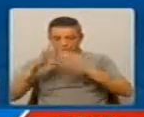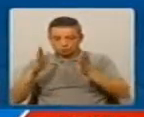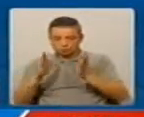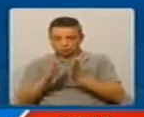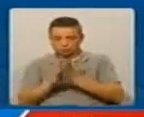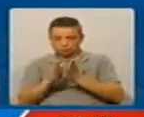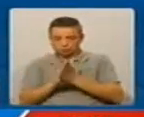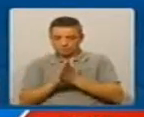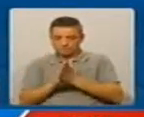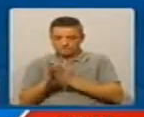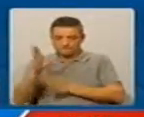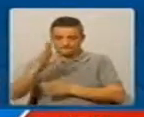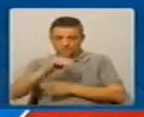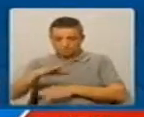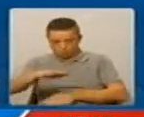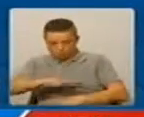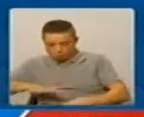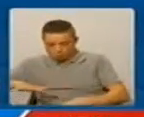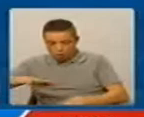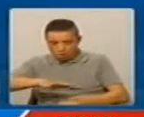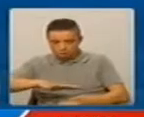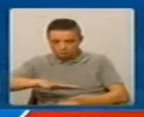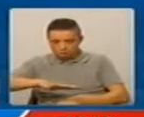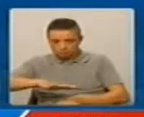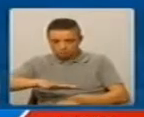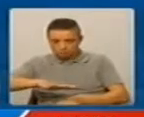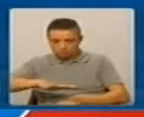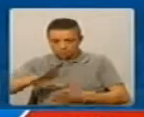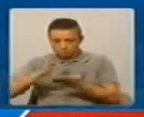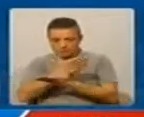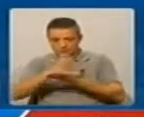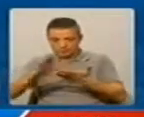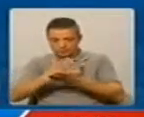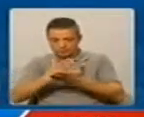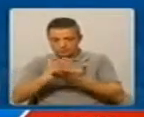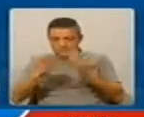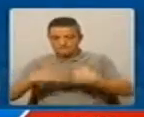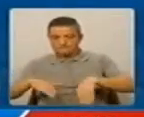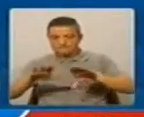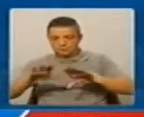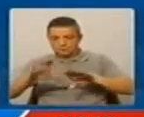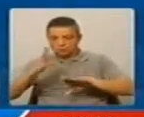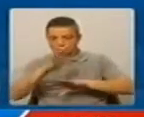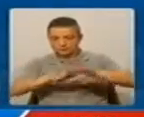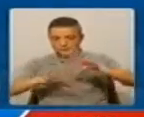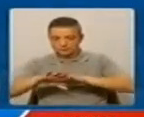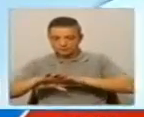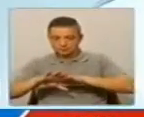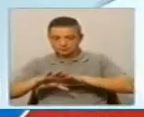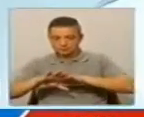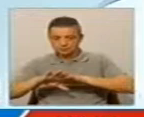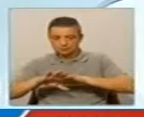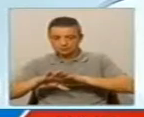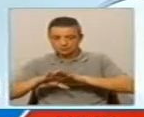só mais ou menos local, ou seja, entre quasares dispersos por uma grande distância entre si, mas quando fazemos aquilo que se chama quase o zoom out,